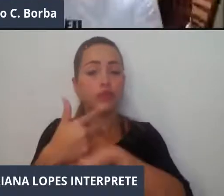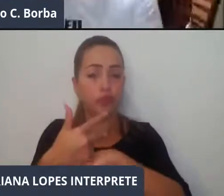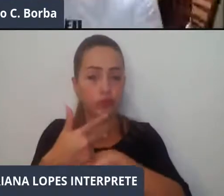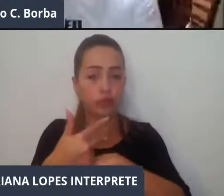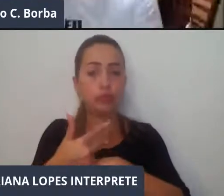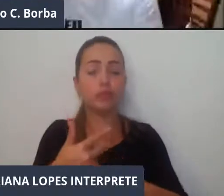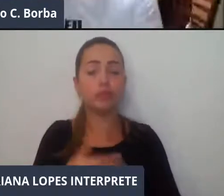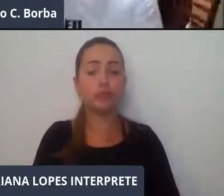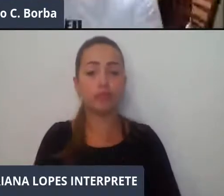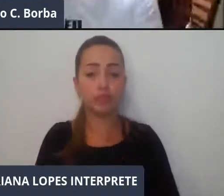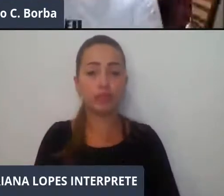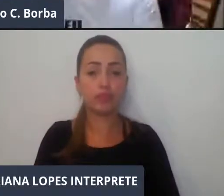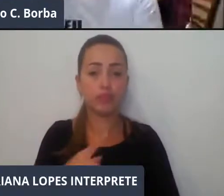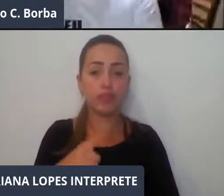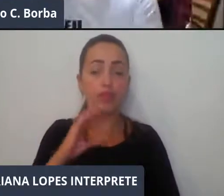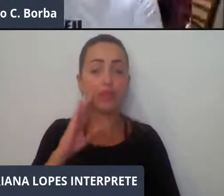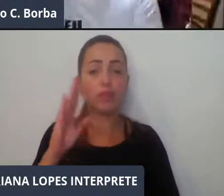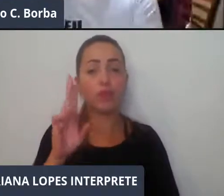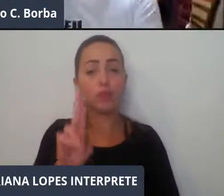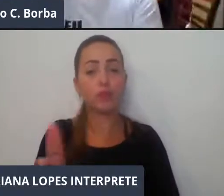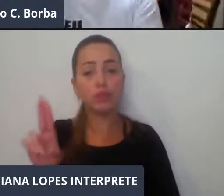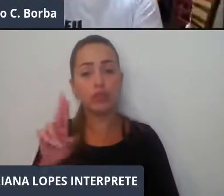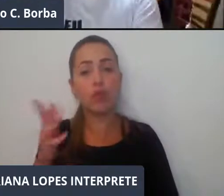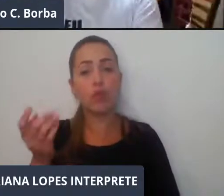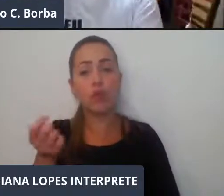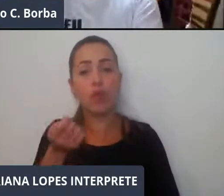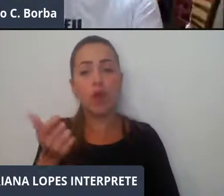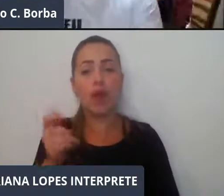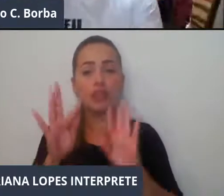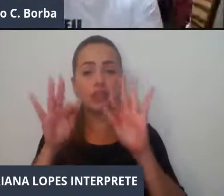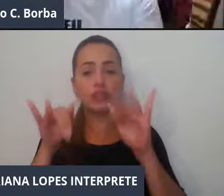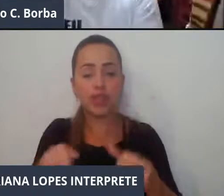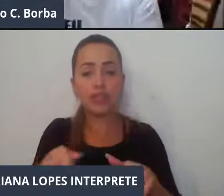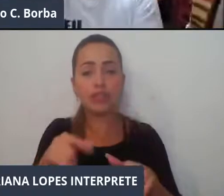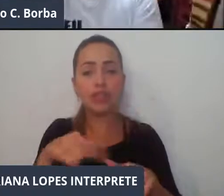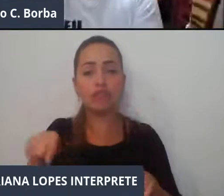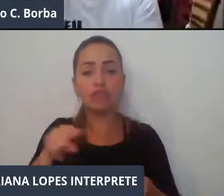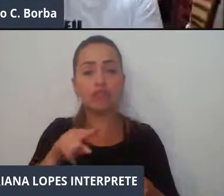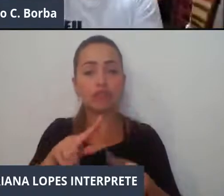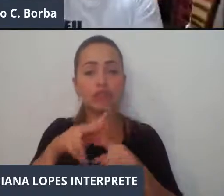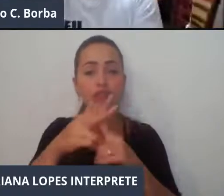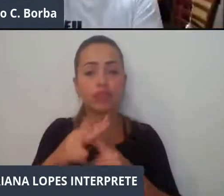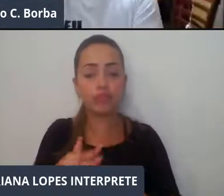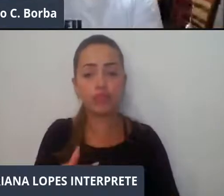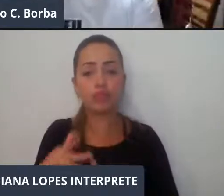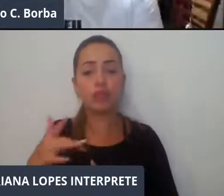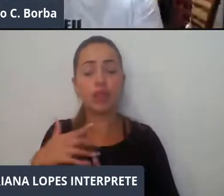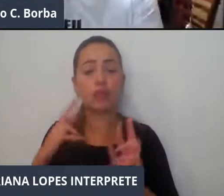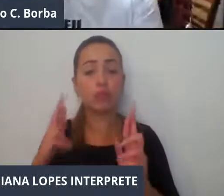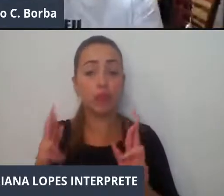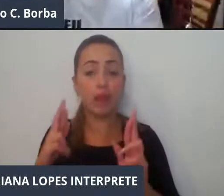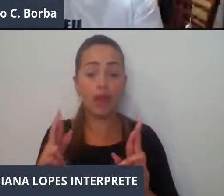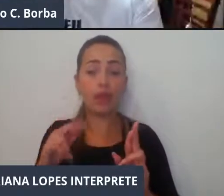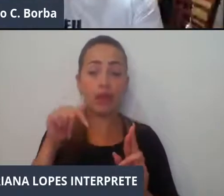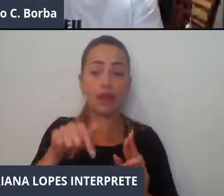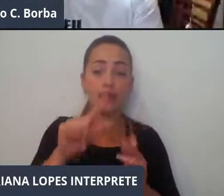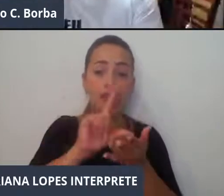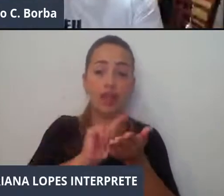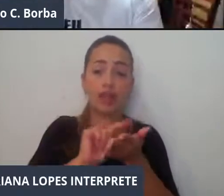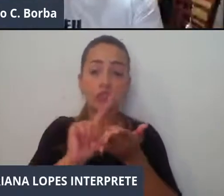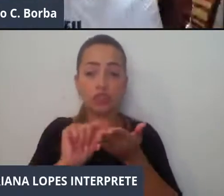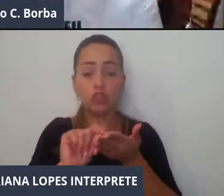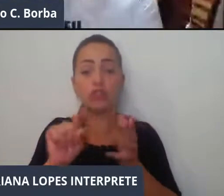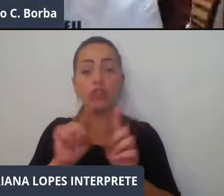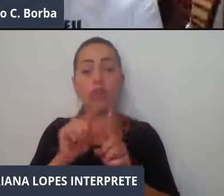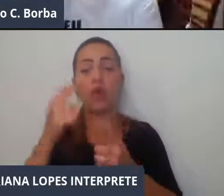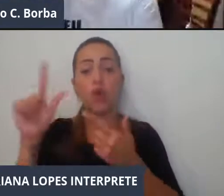para ser publicado, aí está quase finalizado a sua revisão, e eu espero que tanto esse artigo como outros a